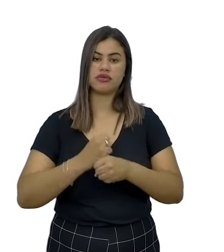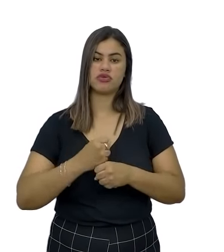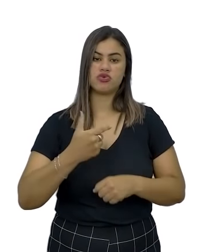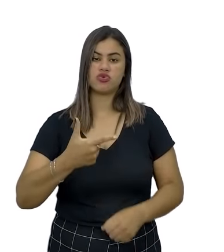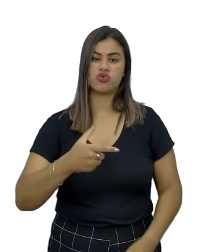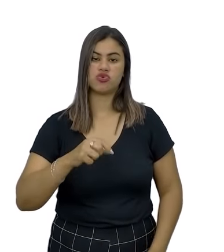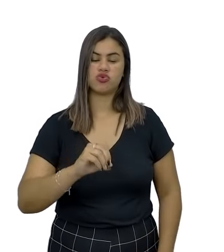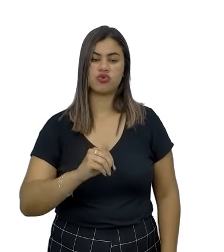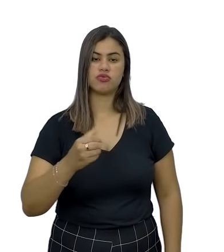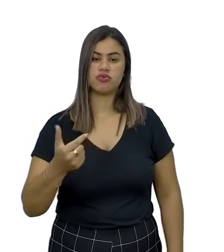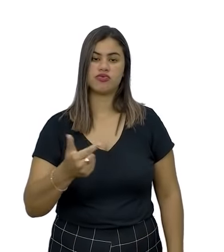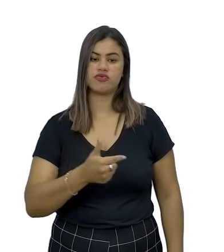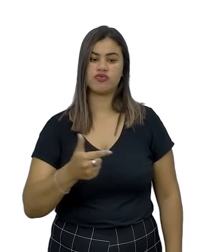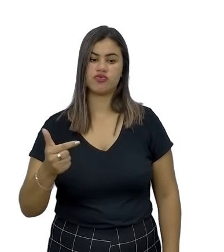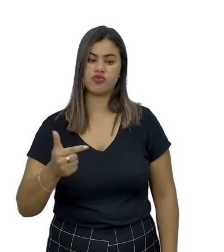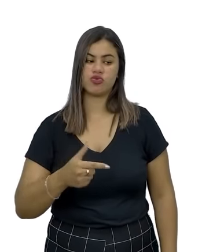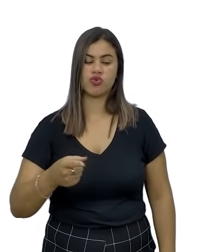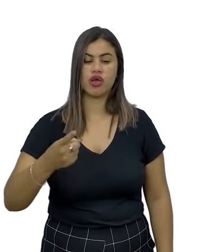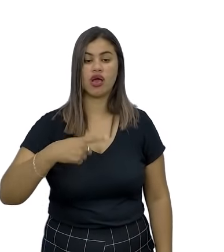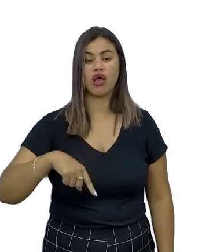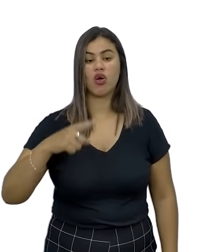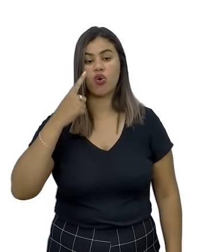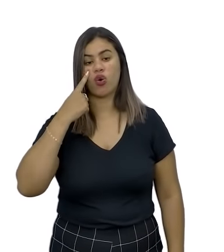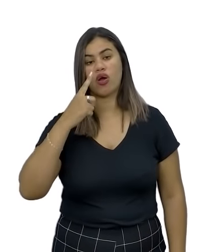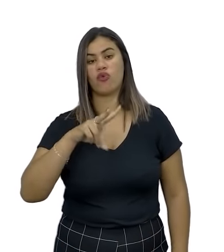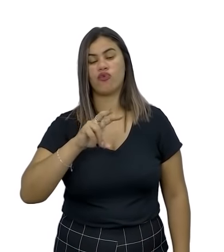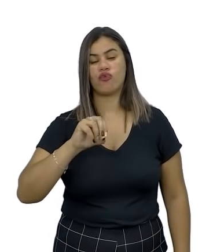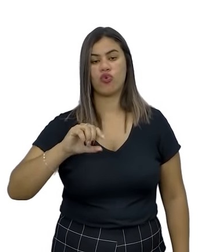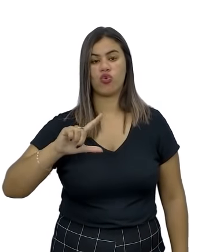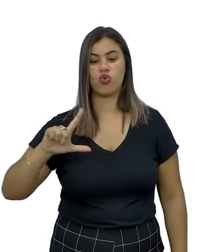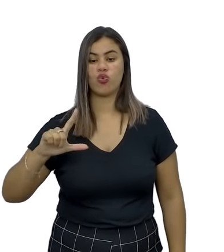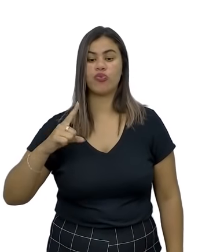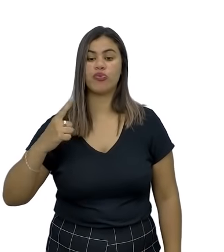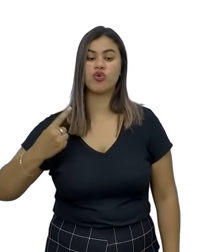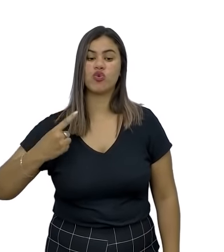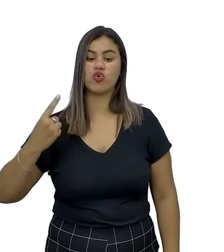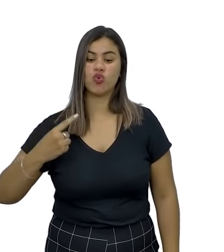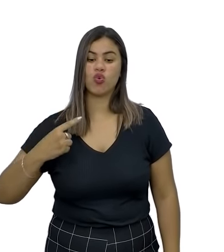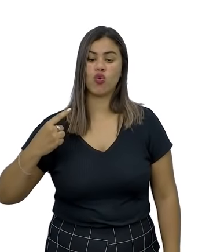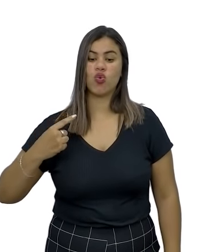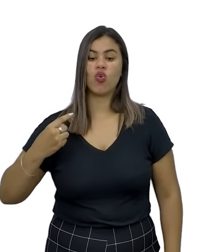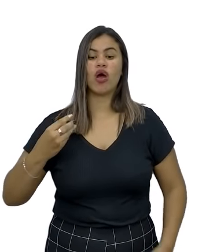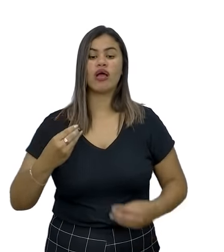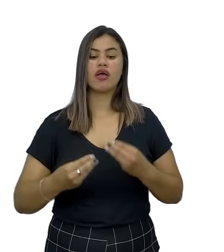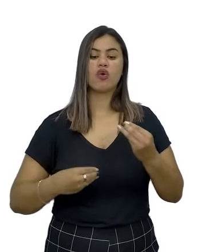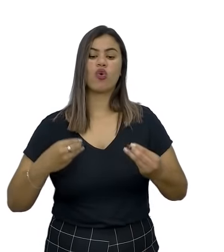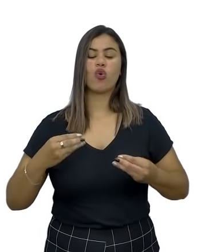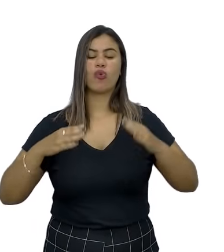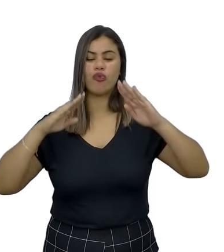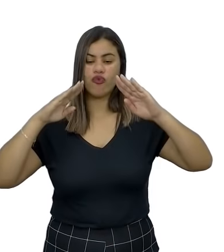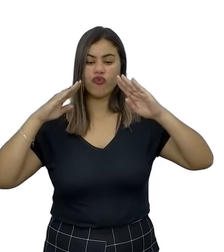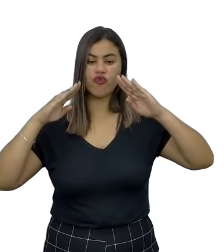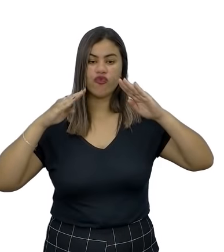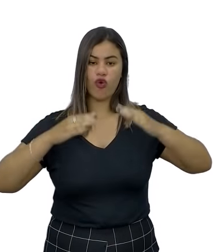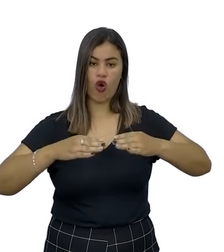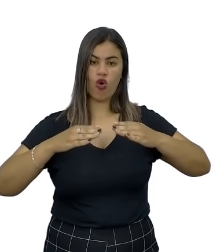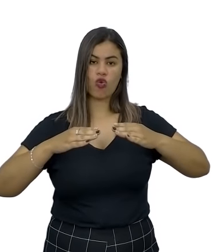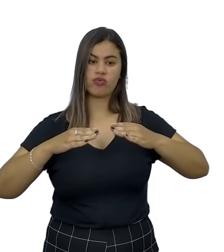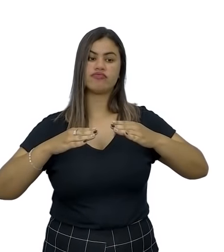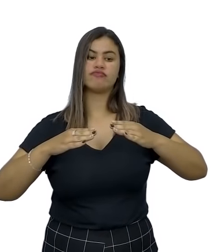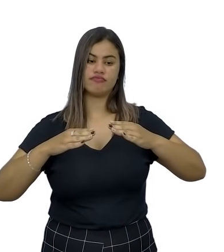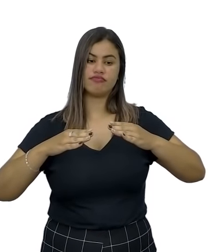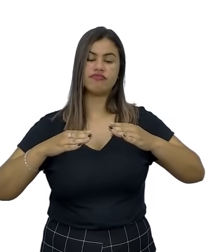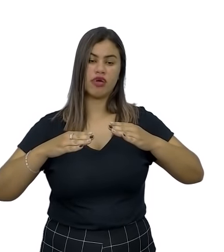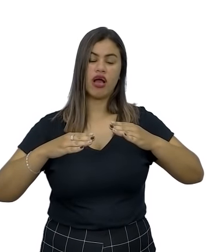para a sequência, para o volume 1, a gente vai olhar para a sequência 1, então, focado na resolução de